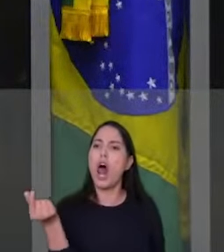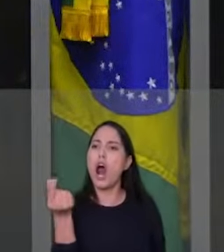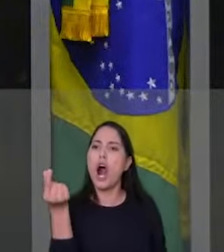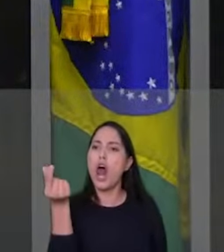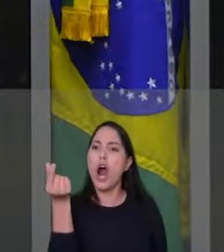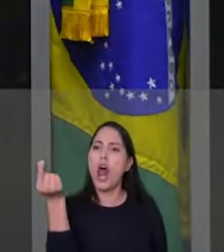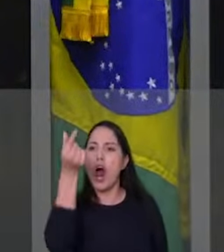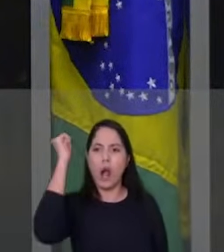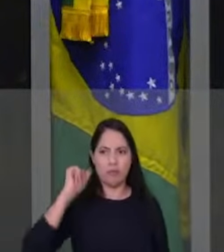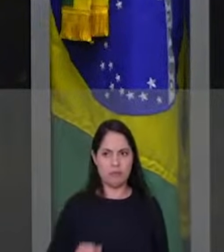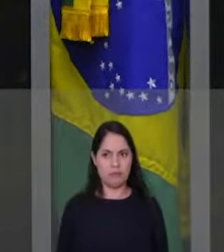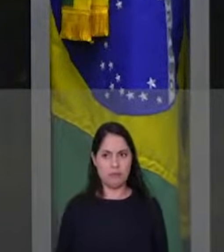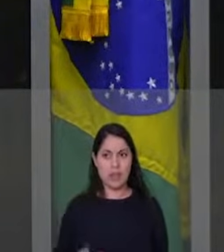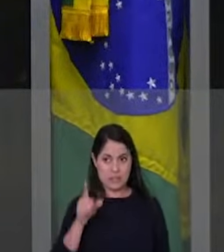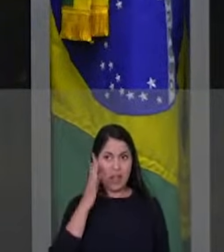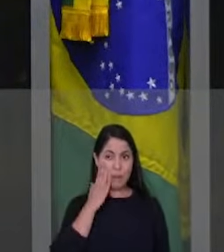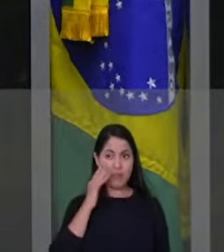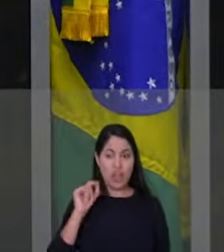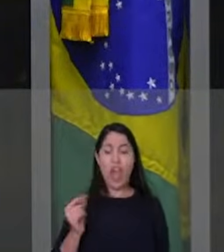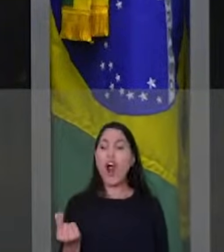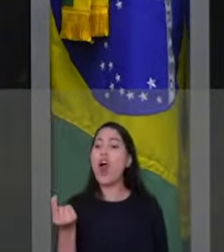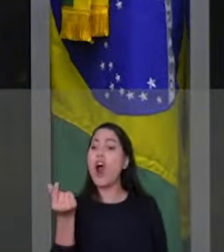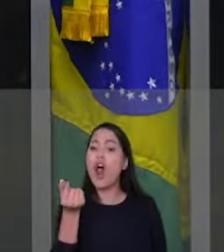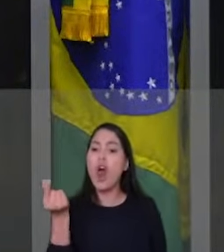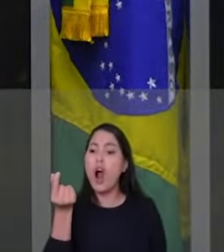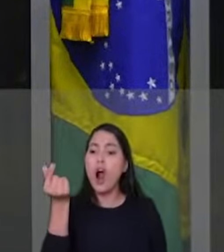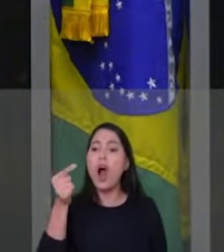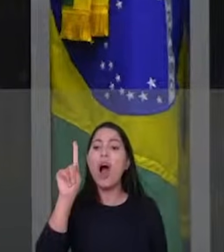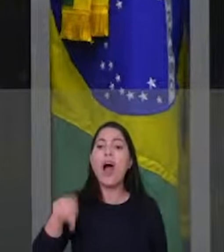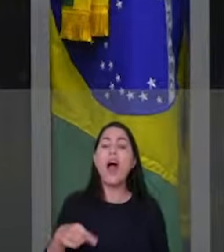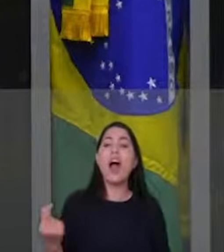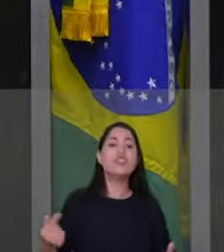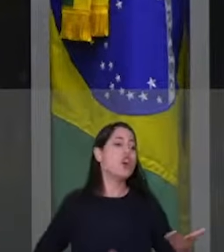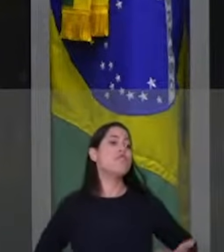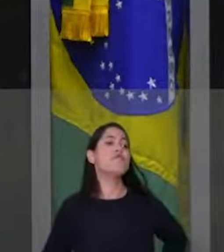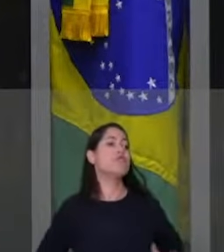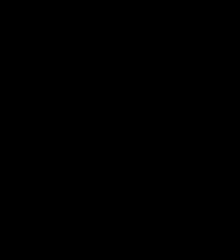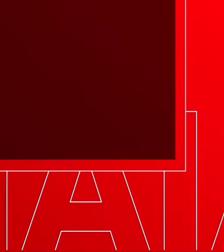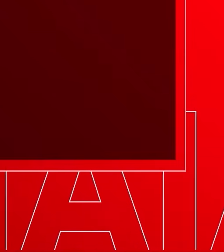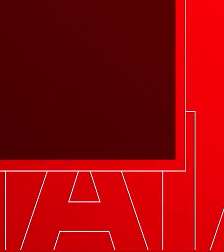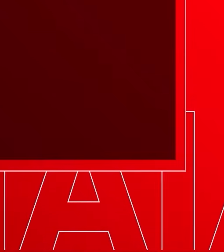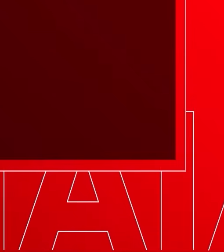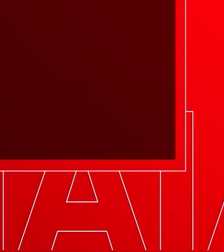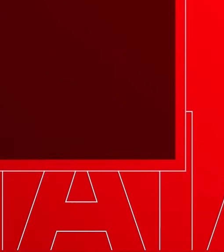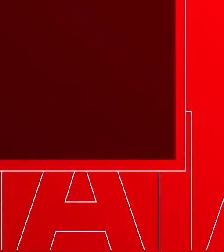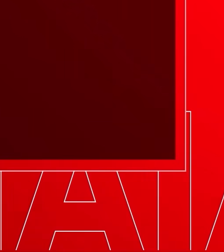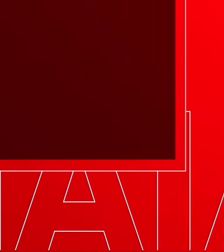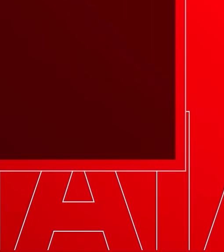Dinheiro! Emenda parlamentar, é cargo para fulano, cicrano, seu presidente.